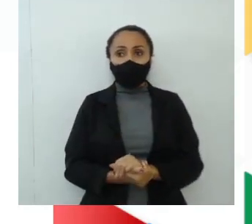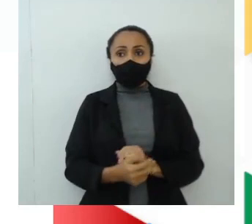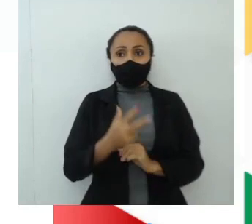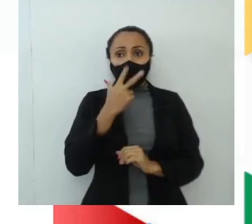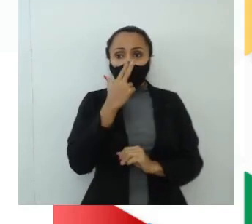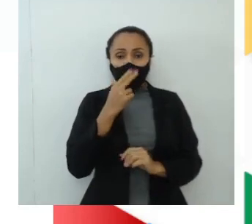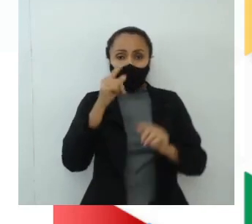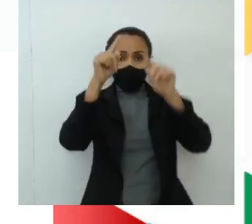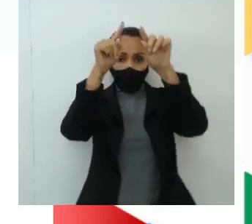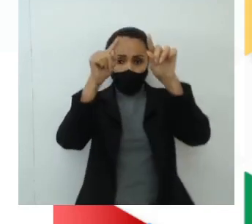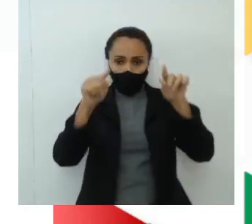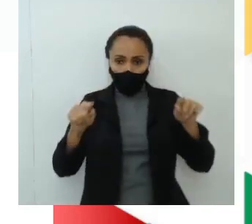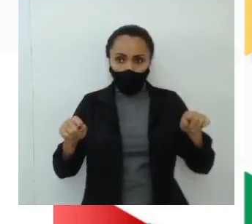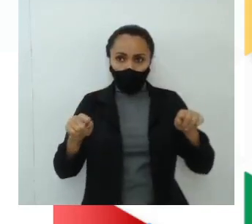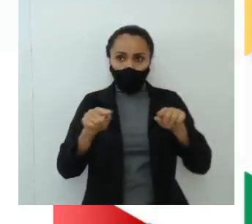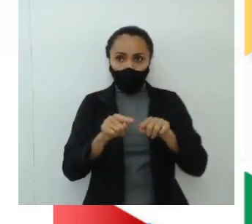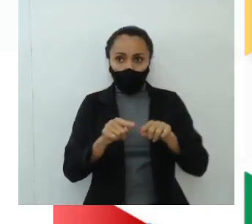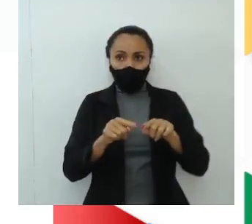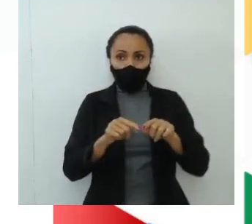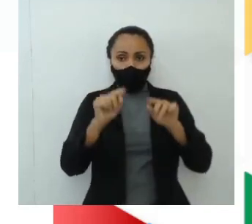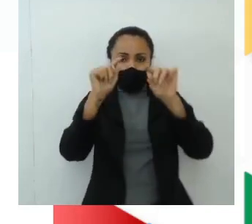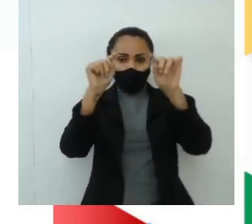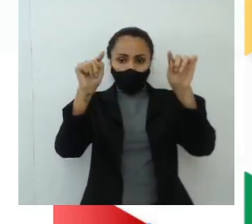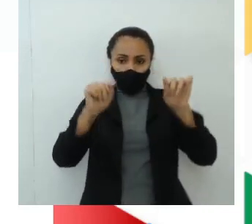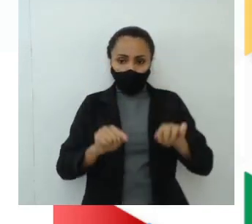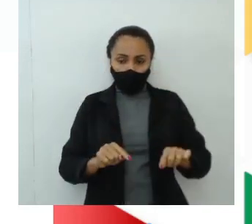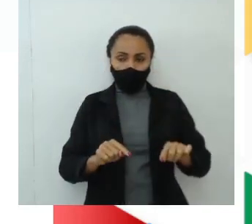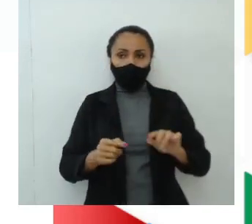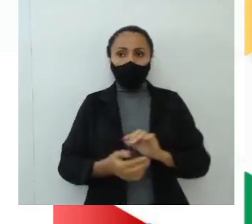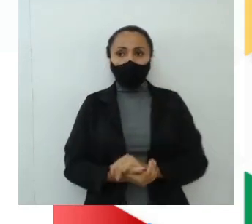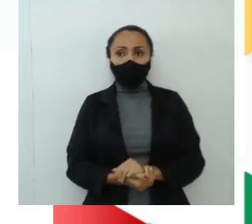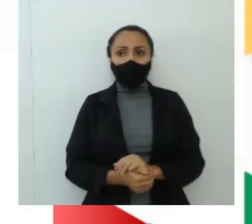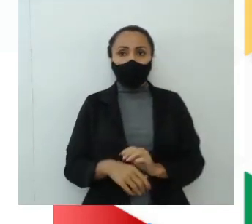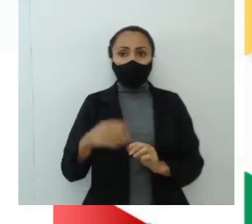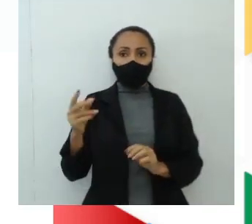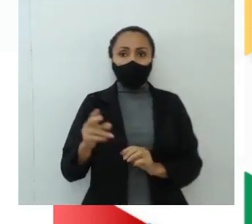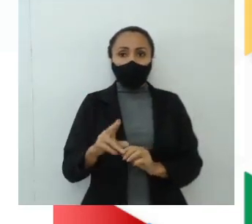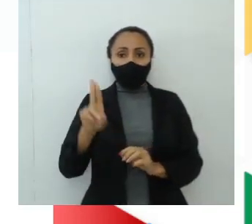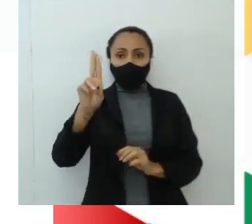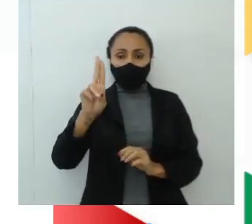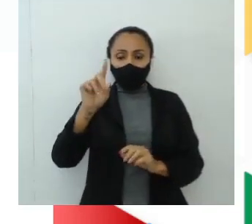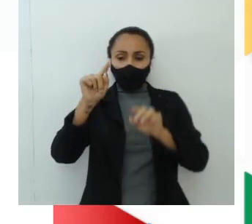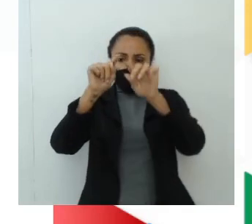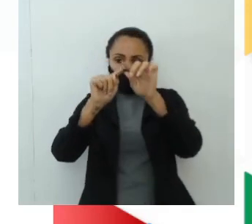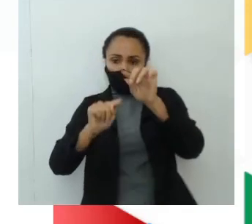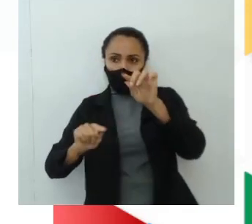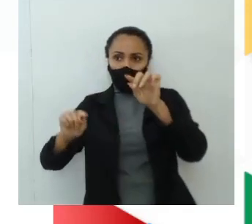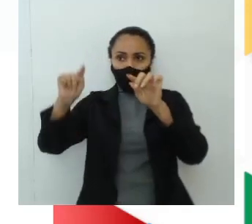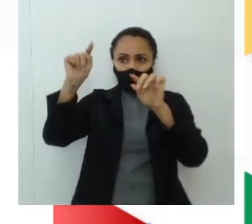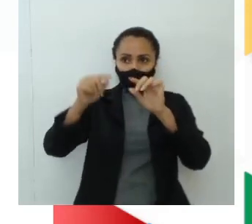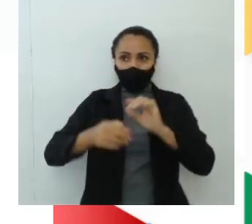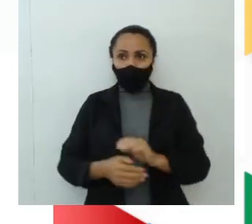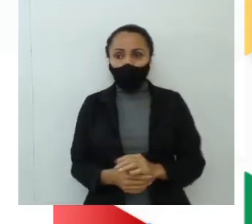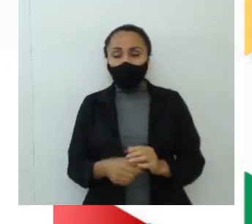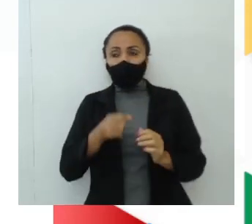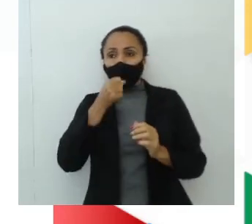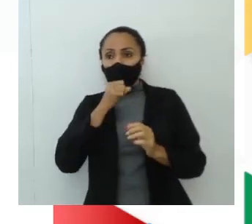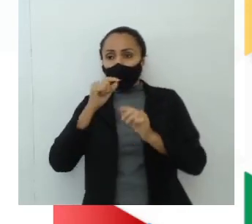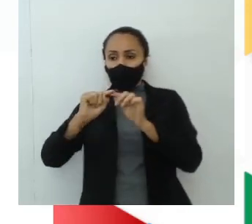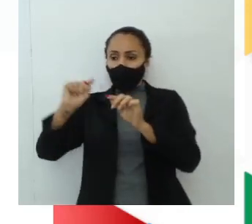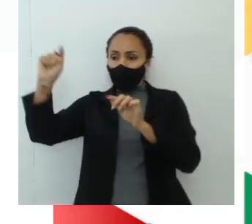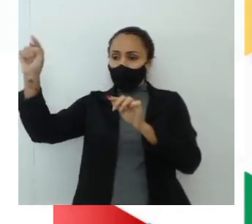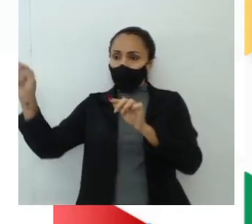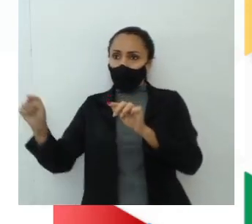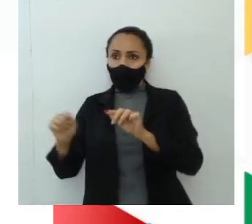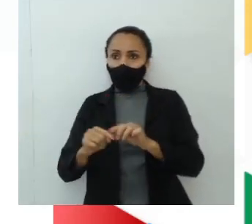vários triângulos aí entre eles, tá vendo? Não é. Esse U aí que você está vendo também não é. Esse que parece um sorvete, não é? Só